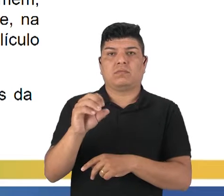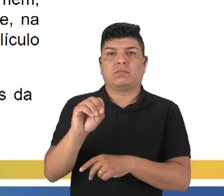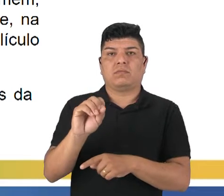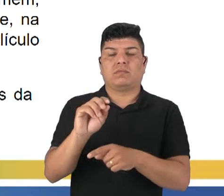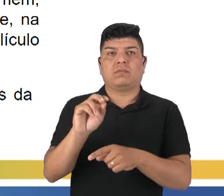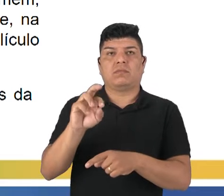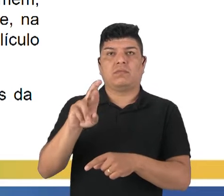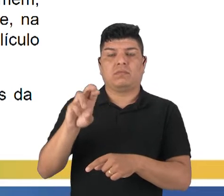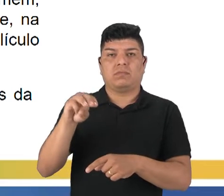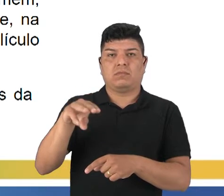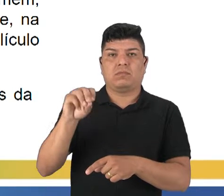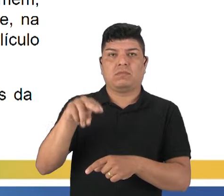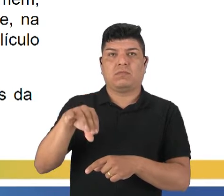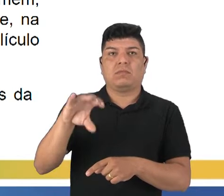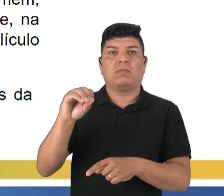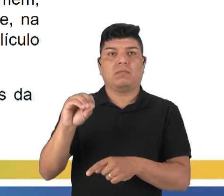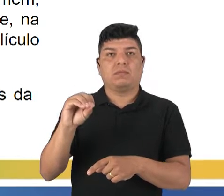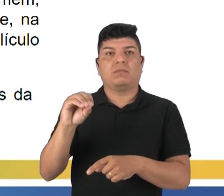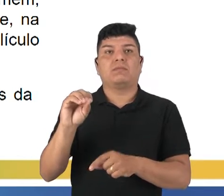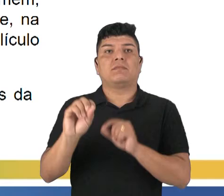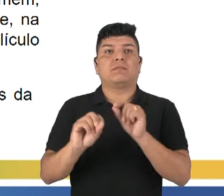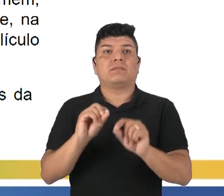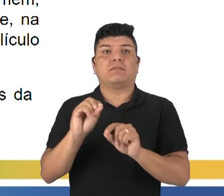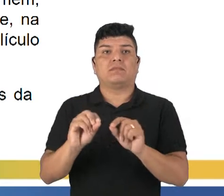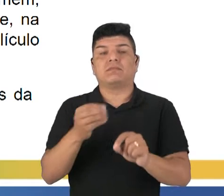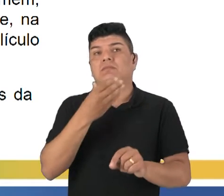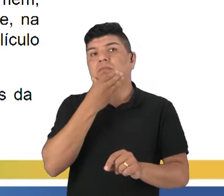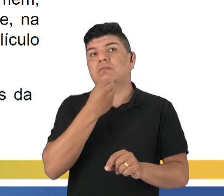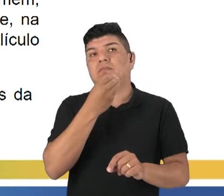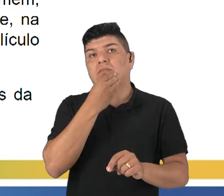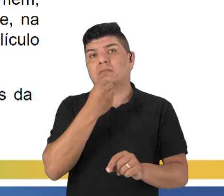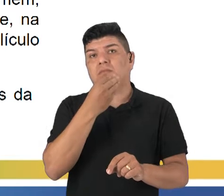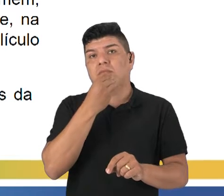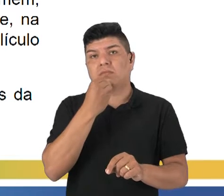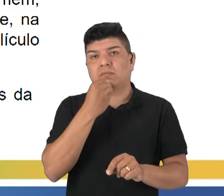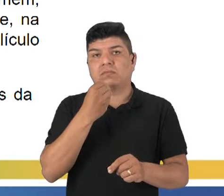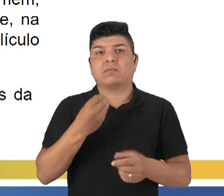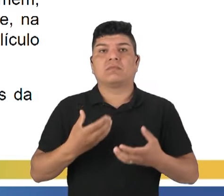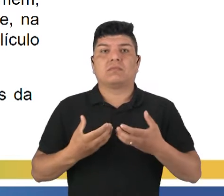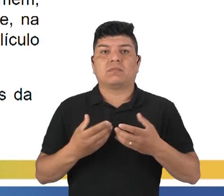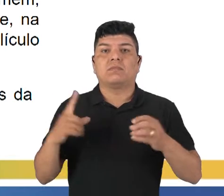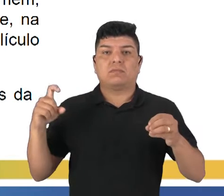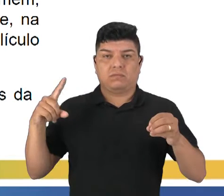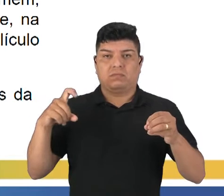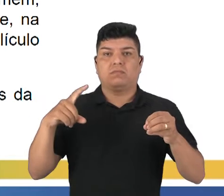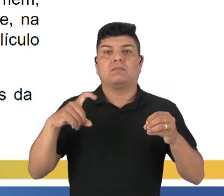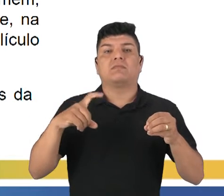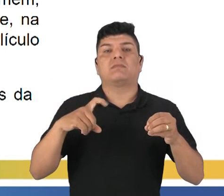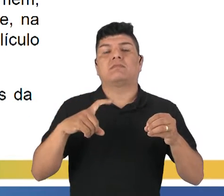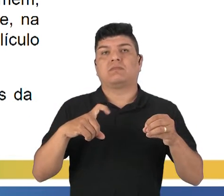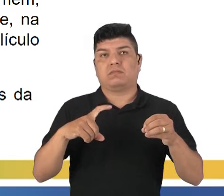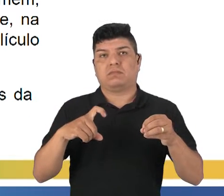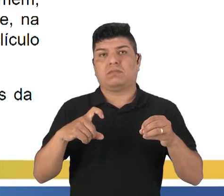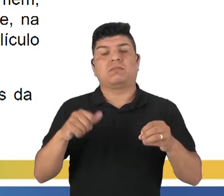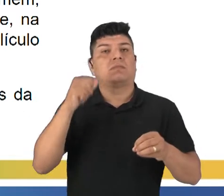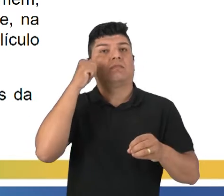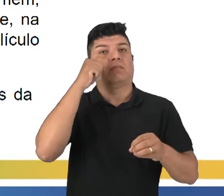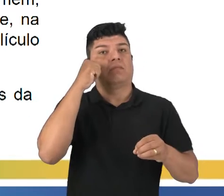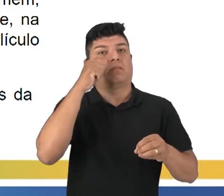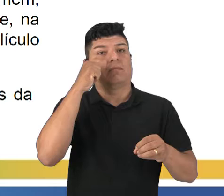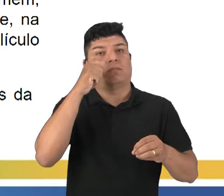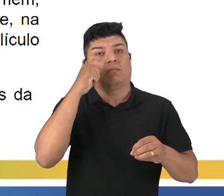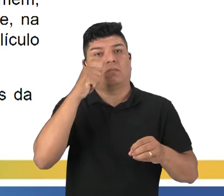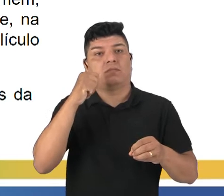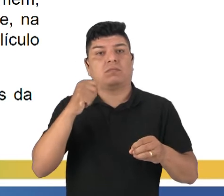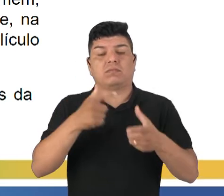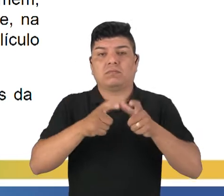nosso FSH, que no caso do homem promove a espermatogênese e no caso da mulher estimula o crescimento